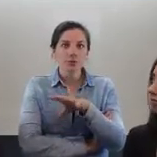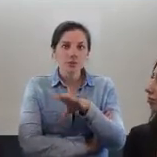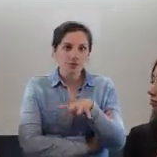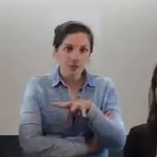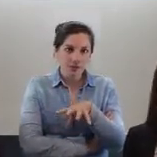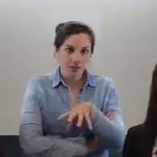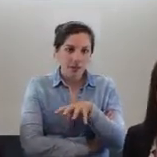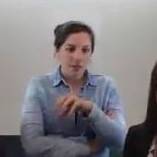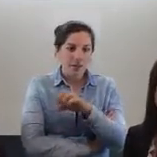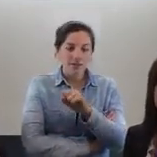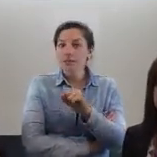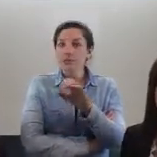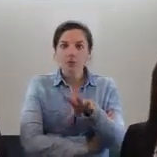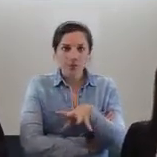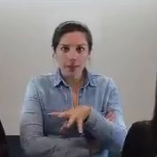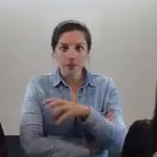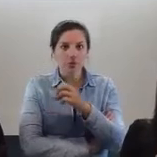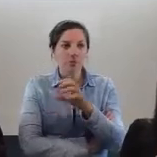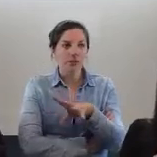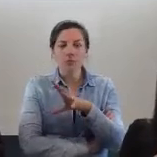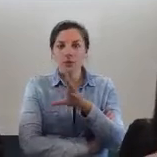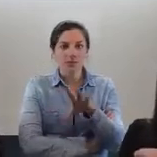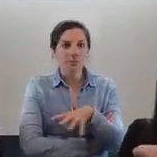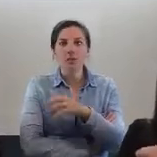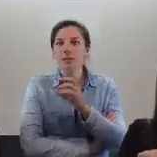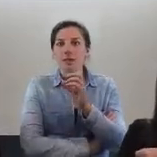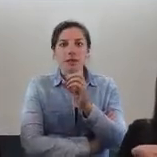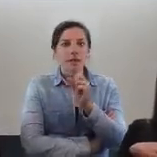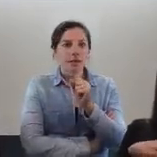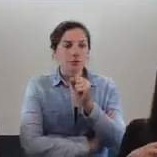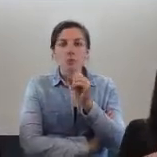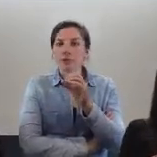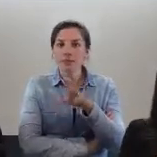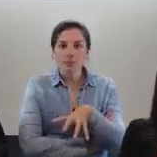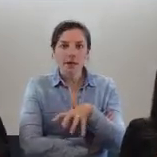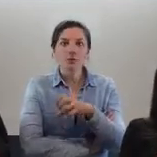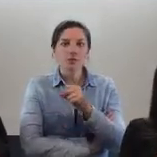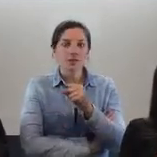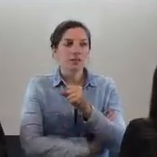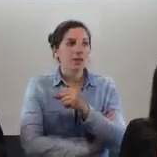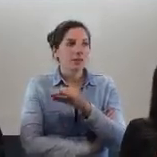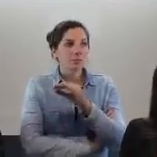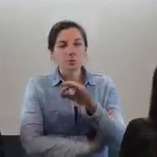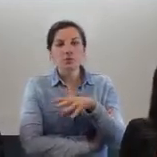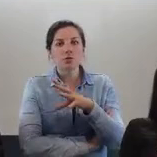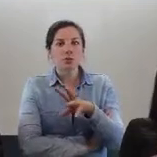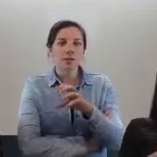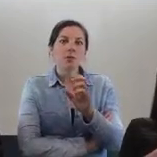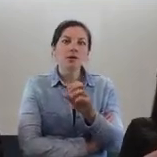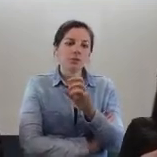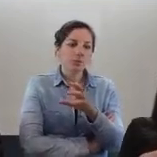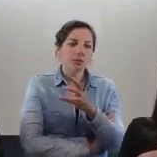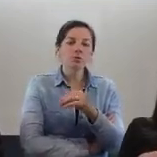assim, ó, quando vocês vão escrever um trabalho que a gente pede na disciplina, no componente de práticas, e aí os